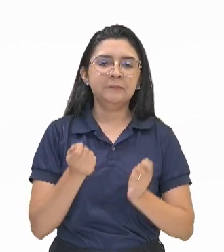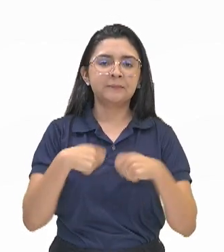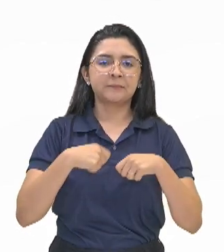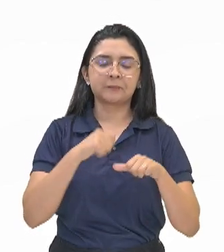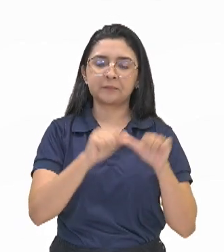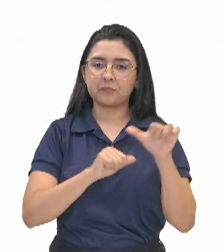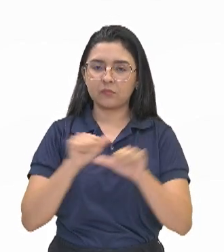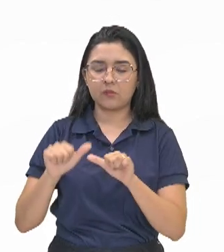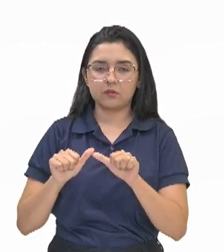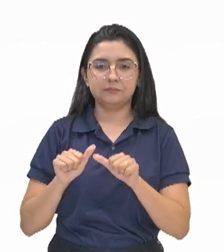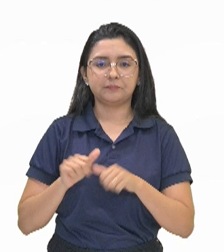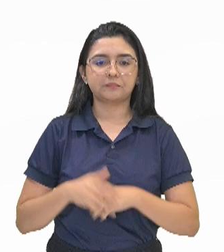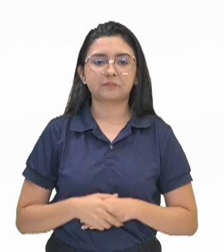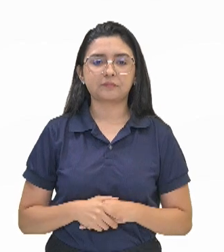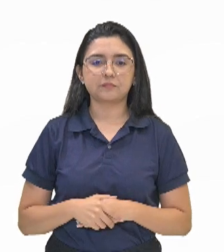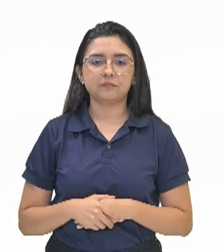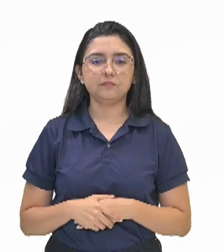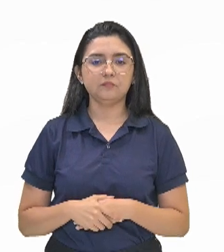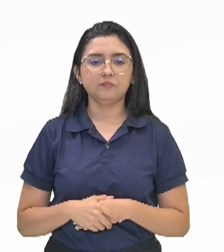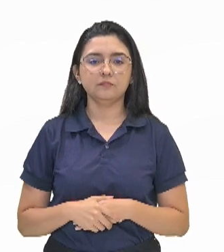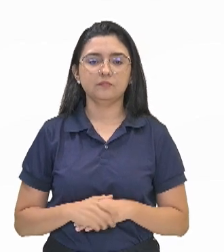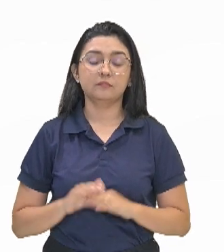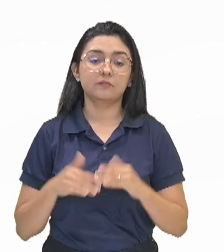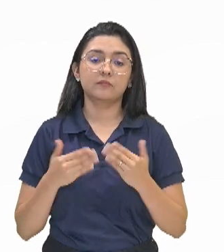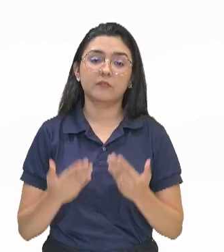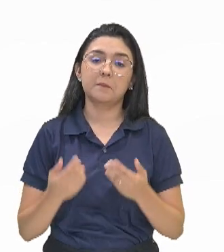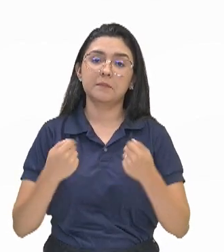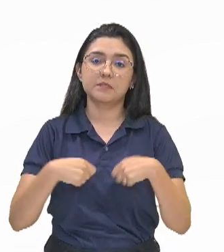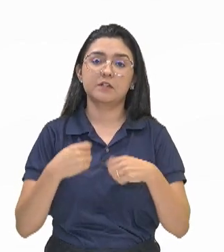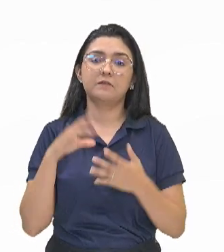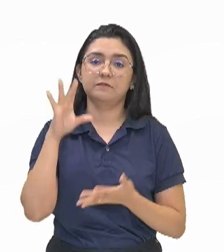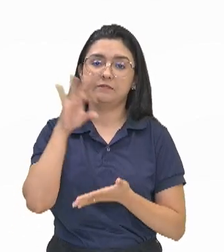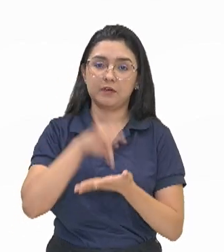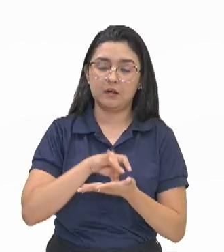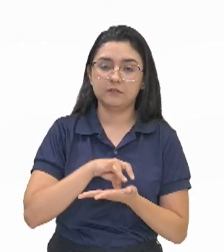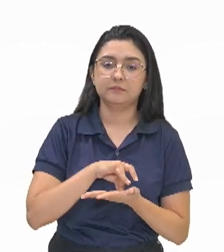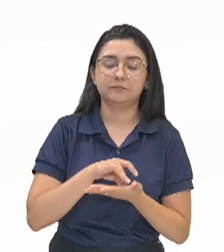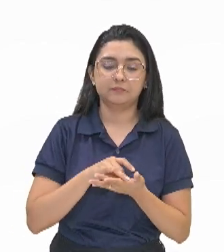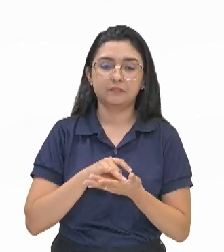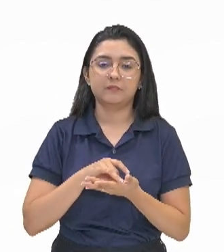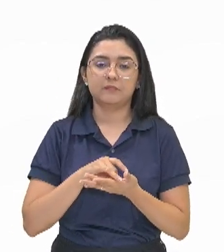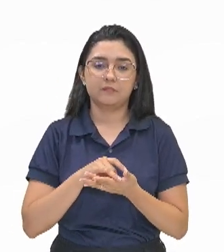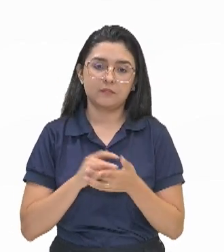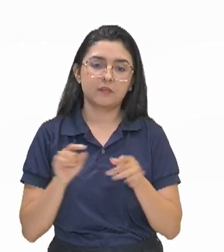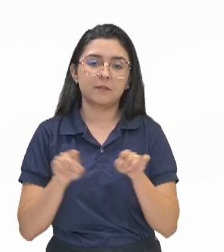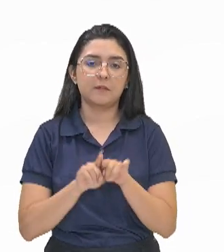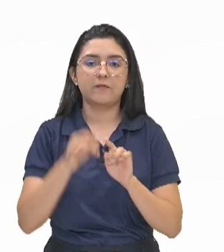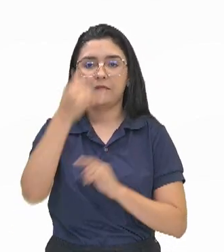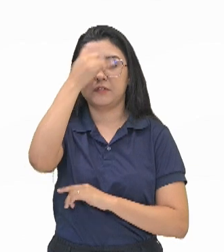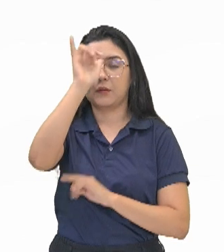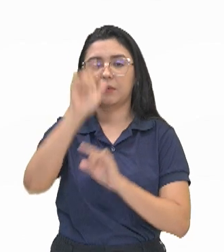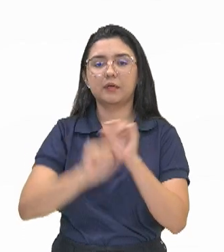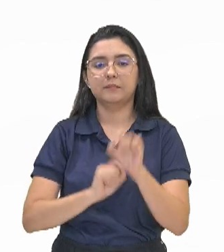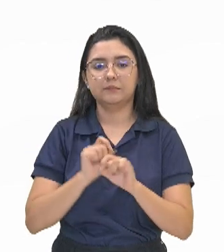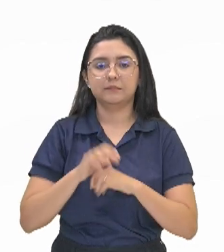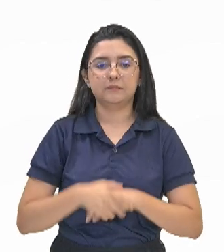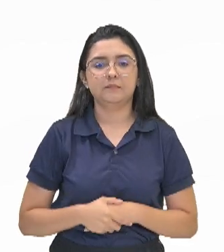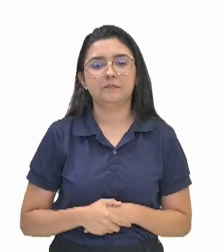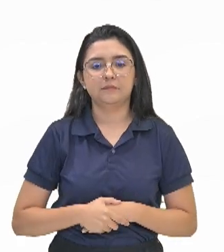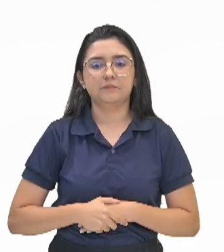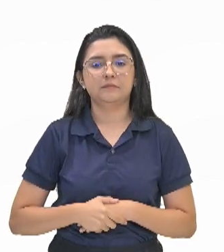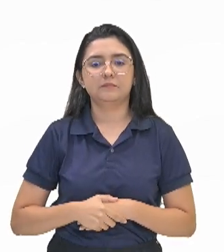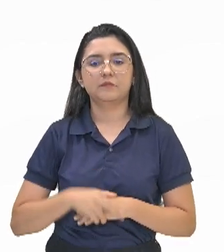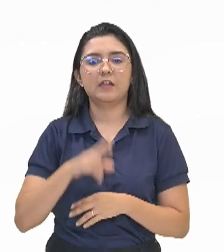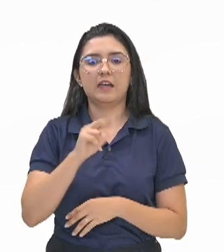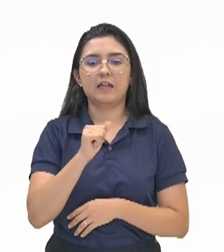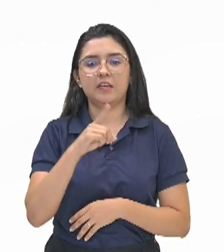né? Então, essa abordagem, ela tem que ser honesta e ela vai evitar os